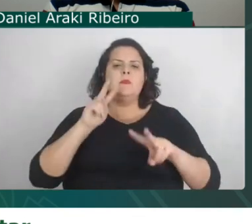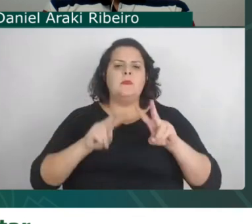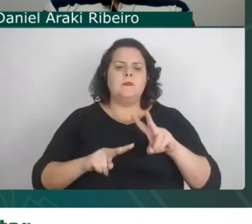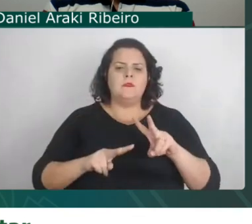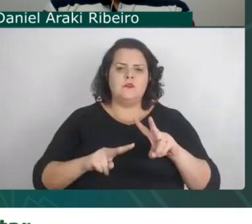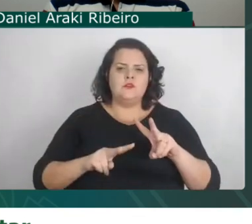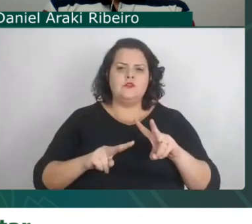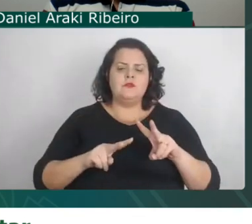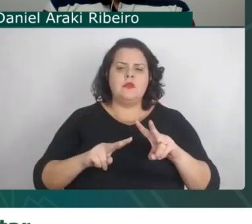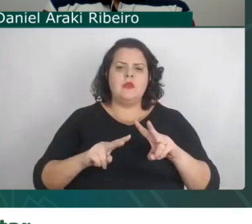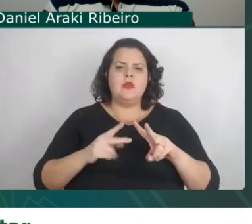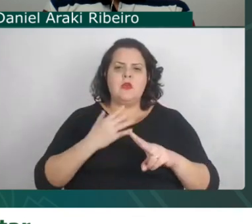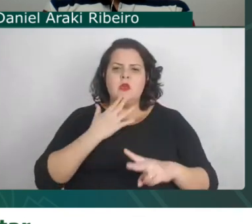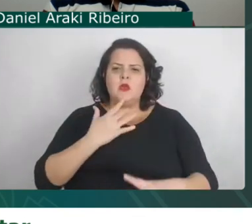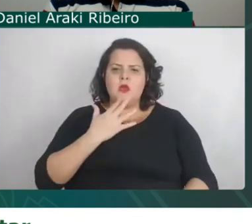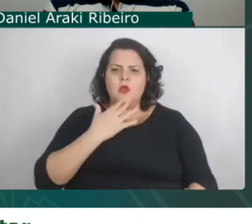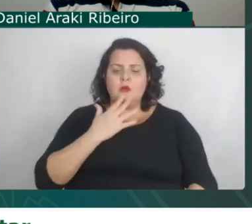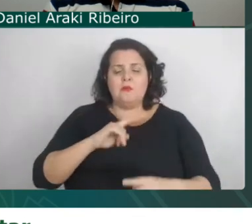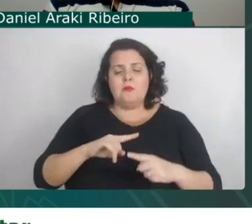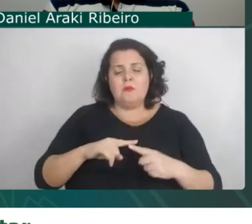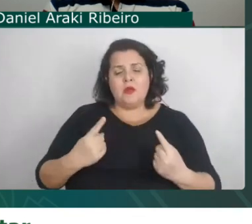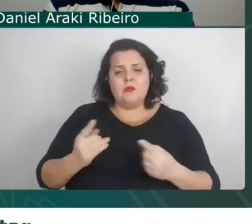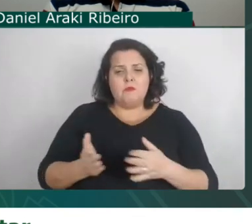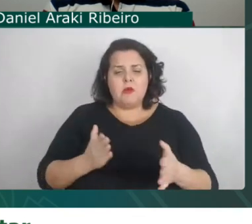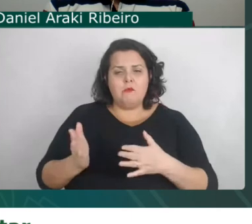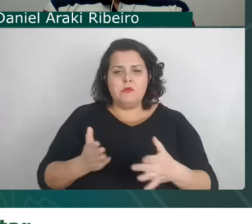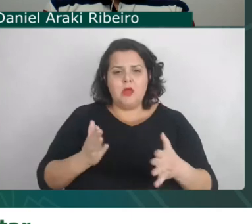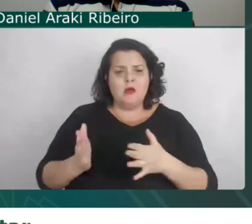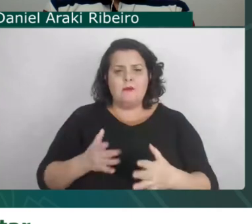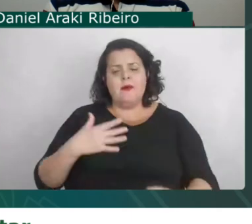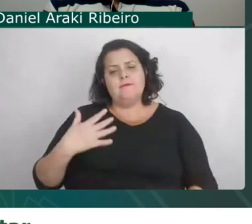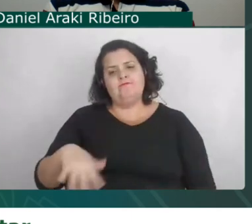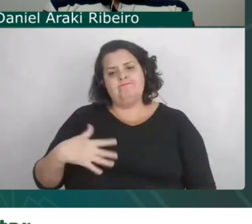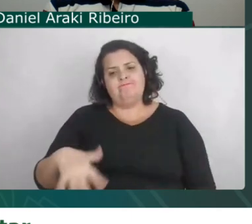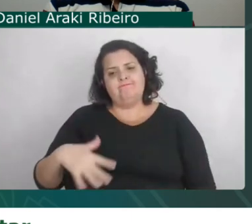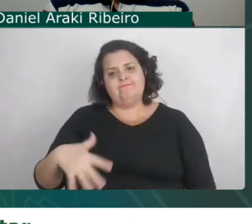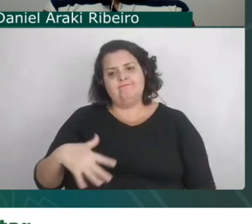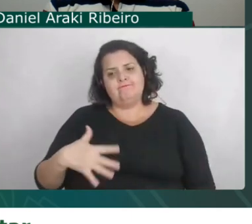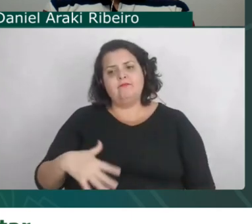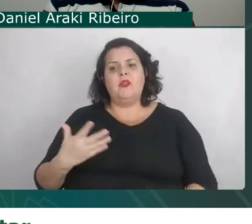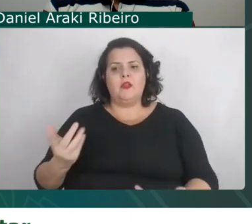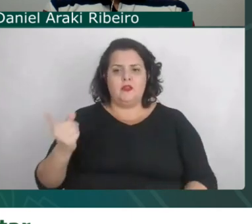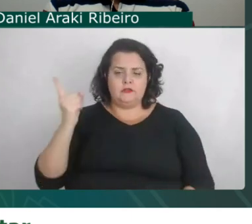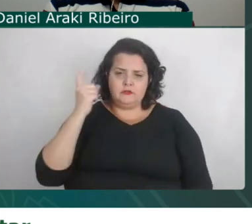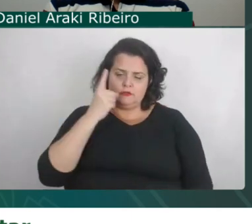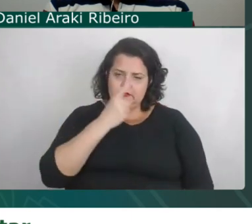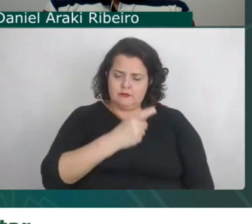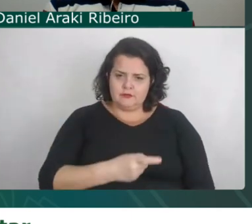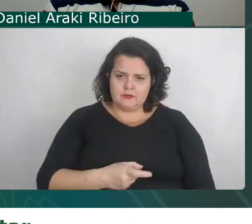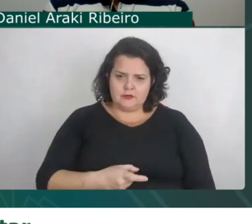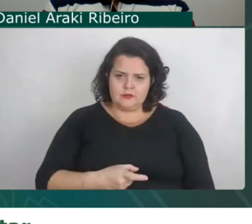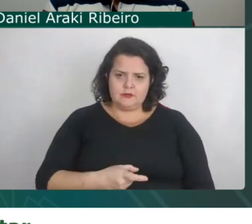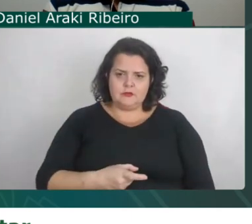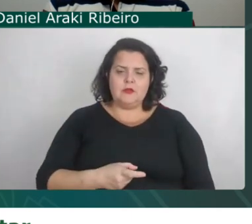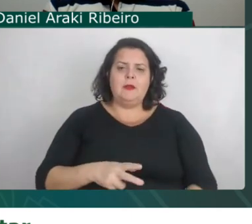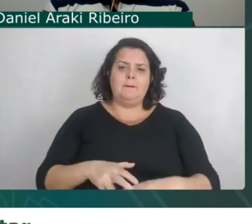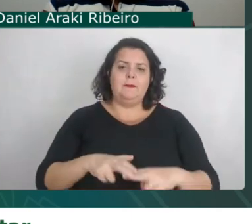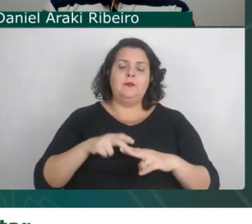o custo de produção, né, é por isso que eu digo que cabe a nós, né, cabe